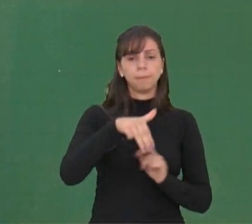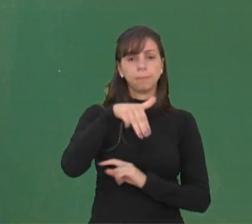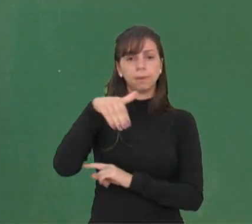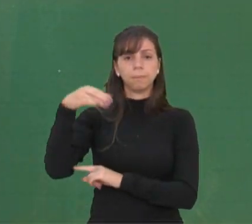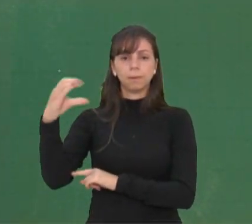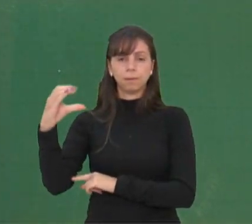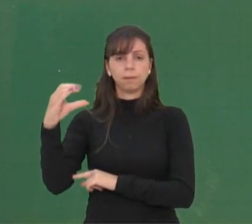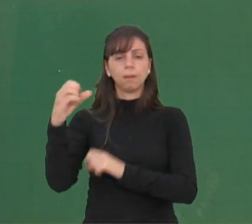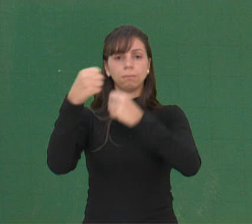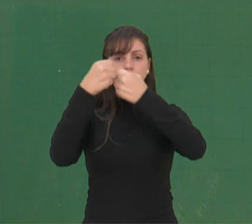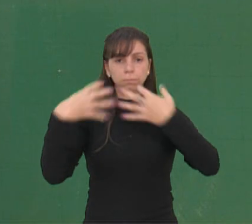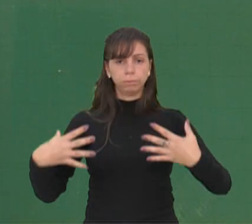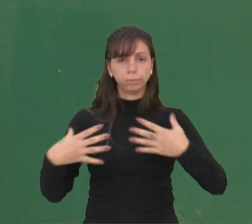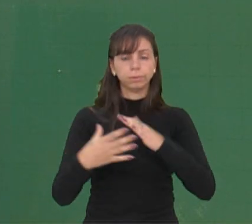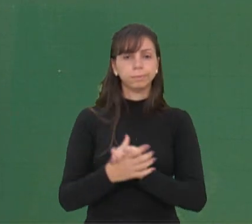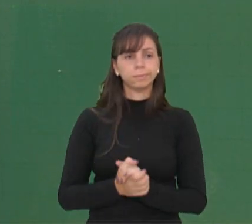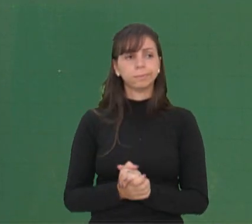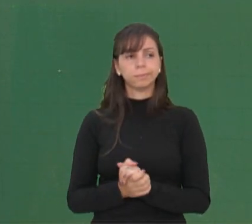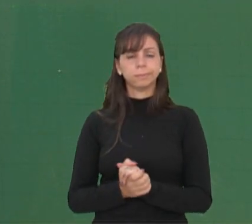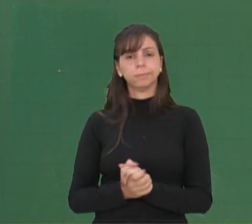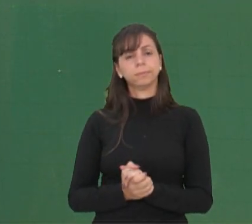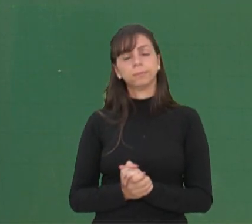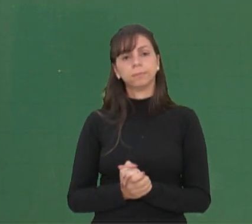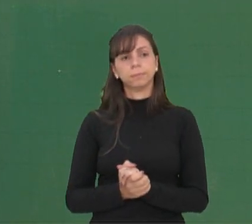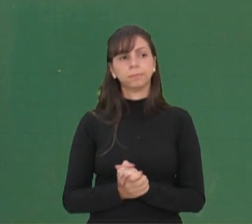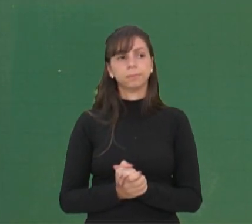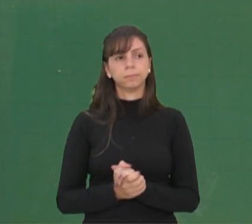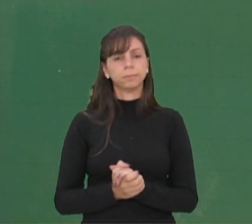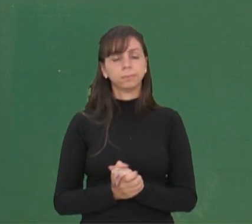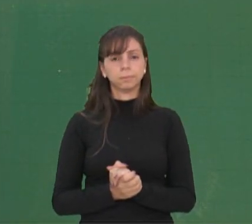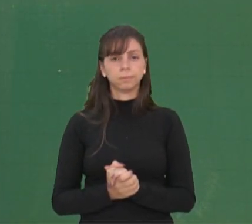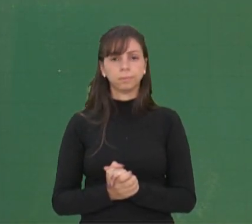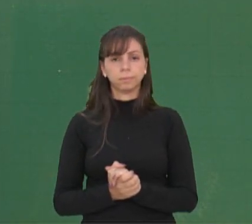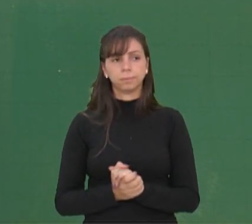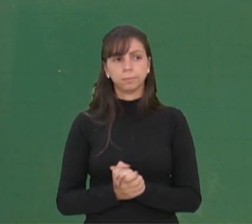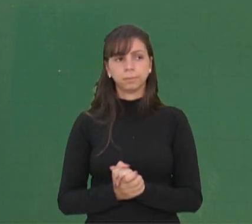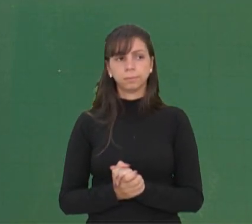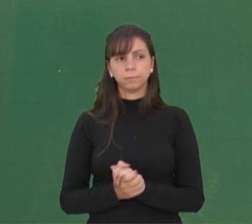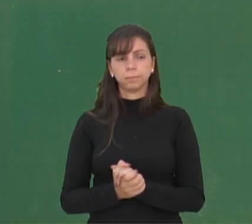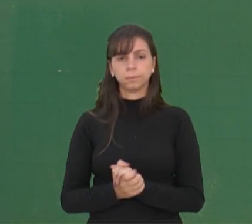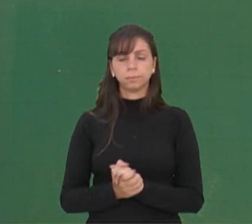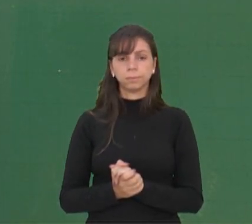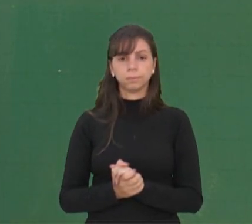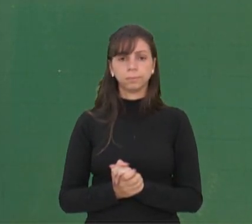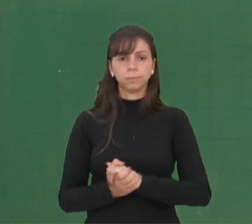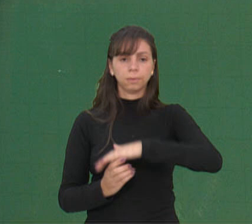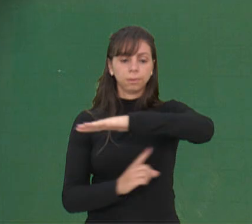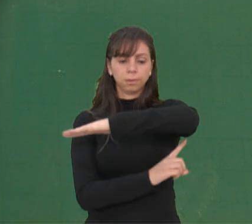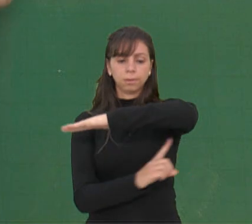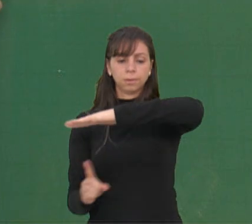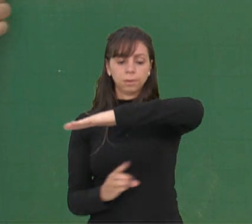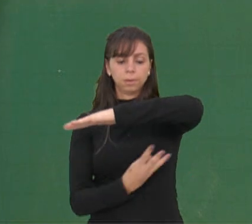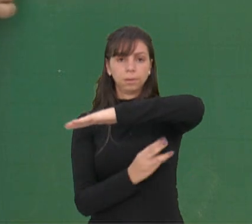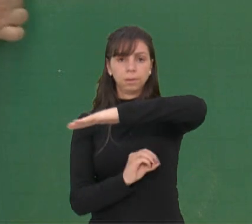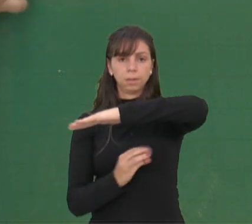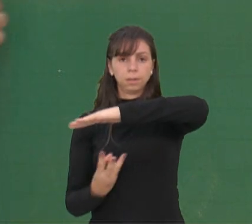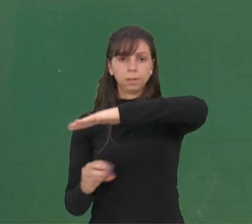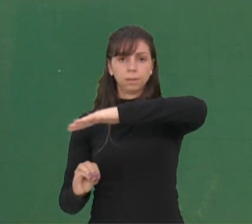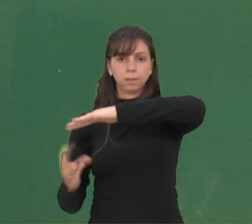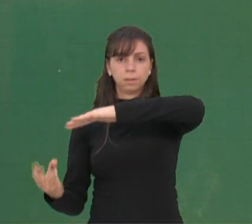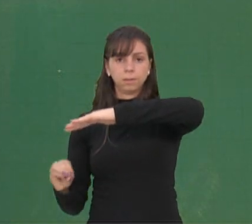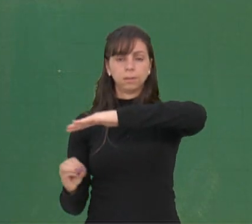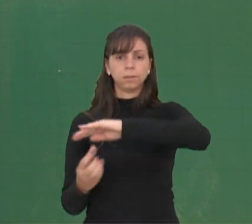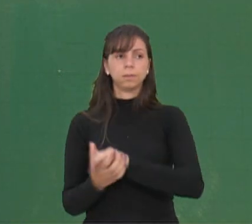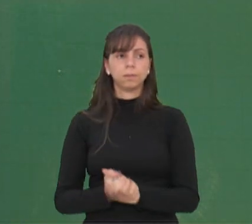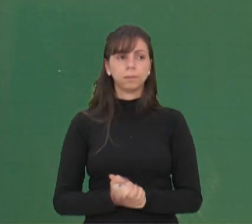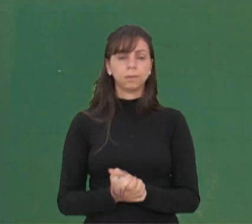certinho. Então aqui, ó, 30, 30 e 30.